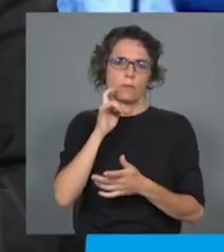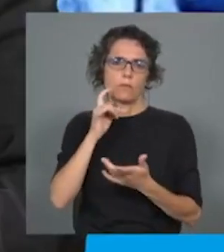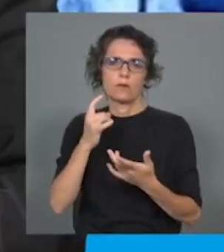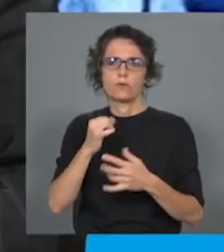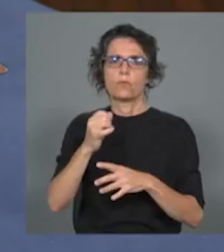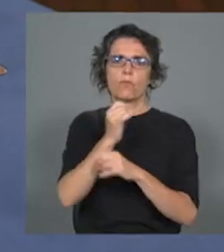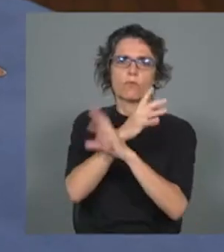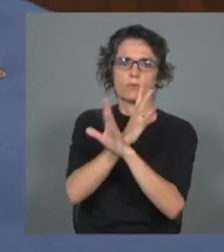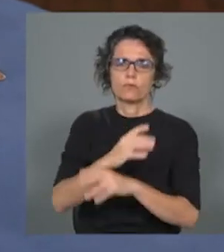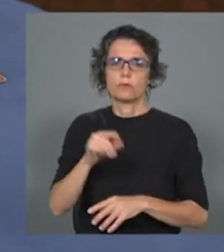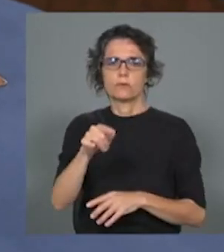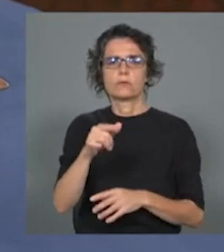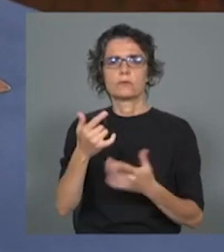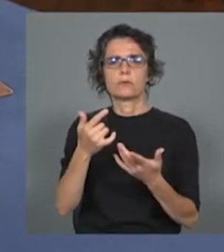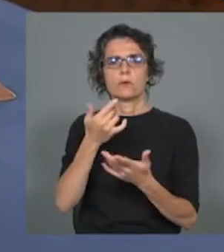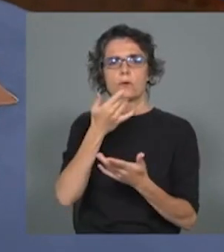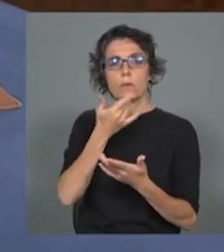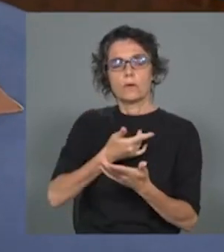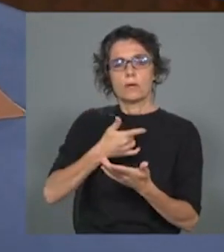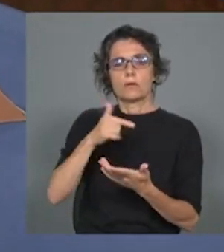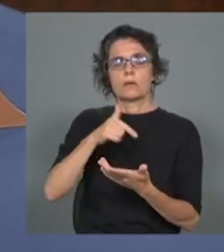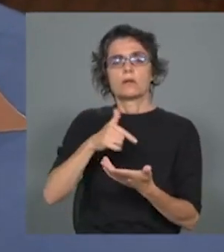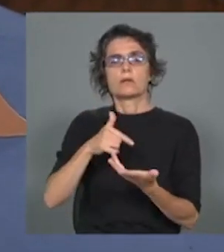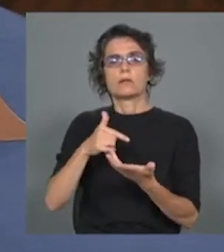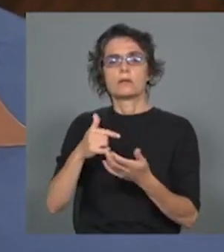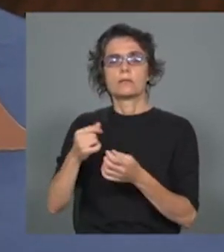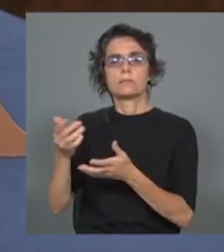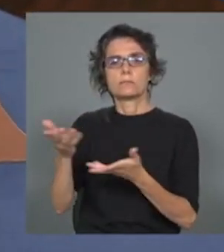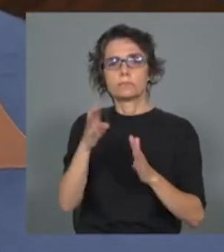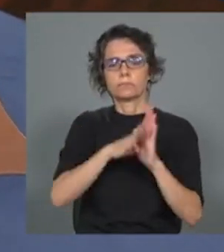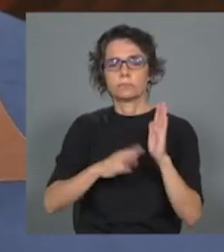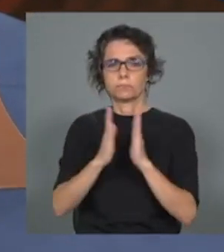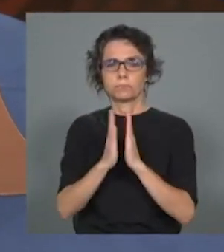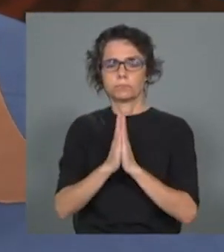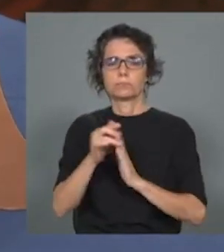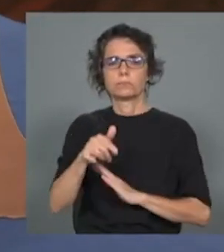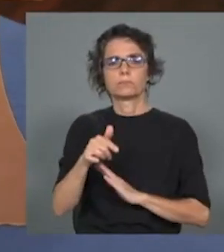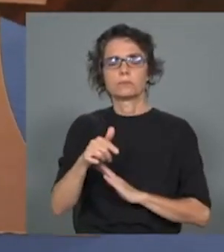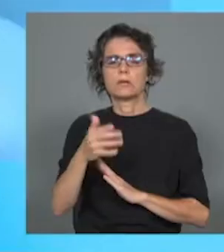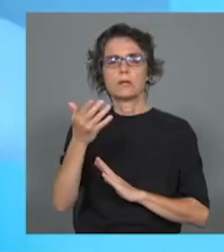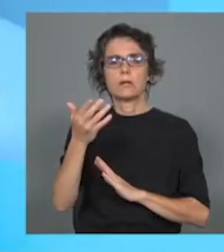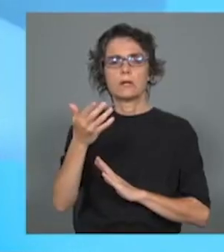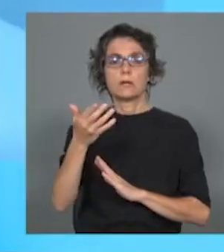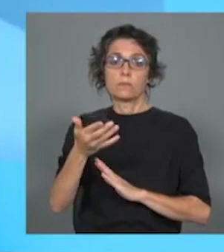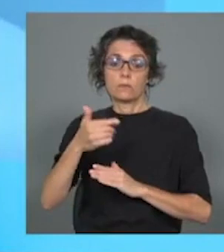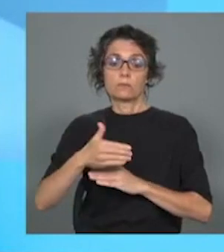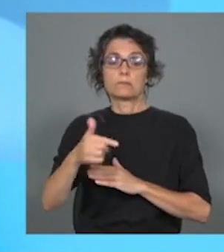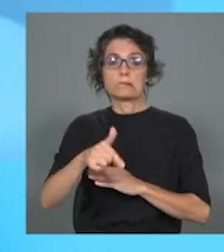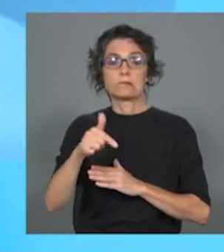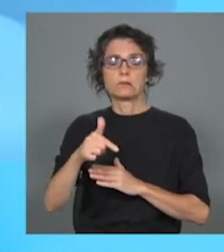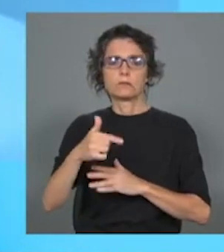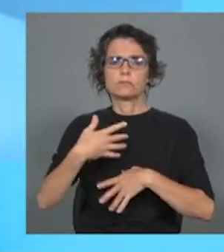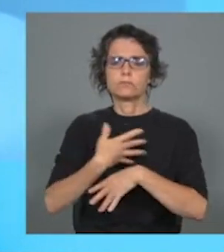programa Eclésia, neste caso na qualidade de Capelão Nacional da Liga dos Bombeiros Portugueses, e numa altura em que, de facto, o drama dos